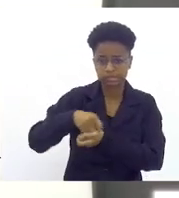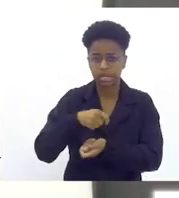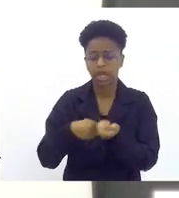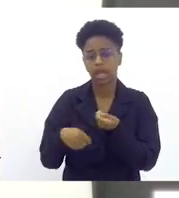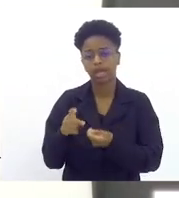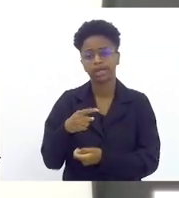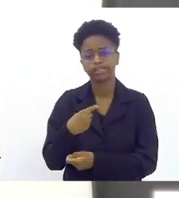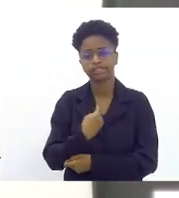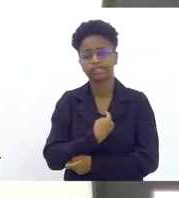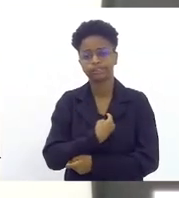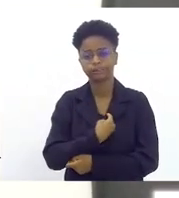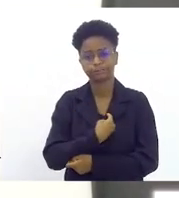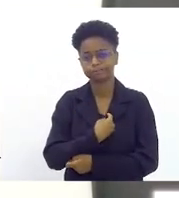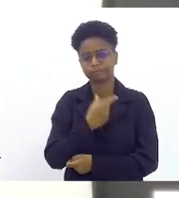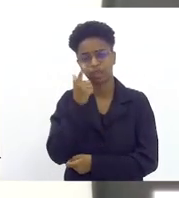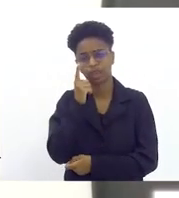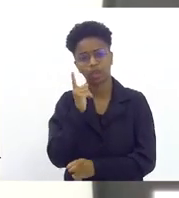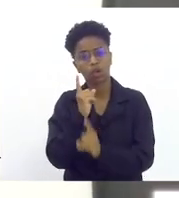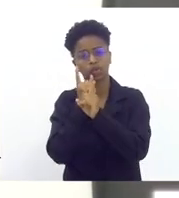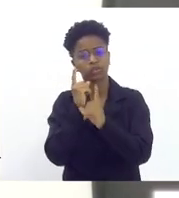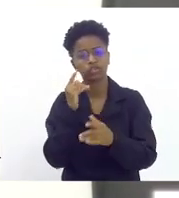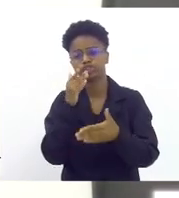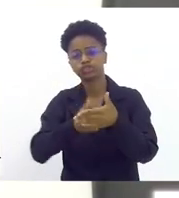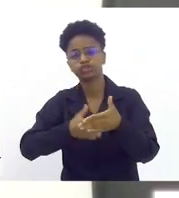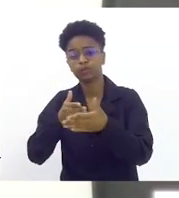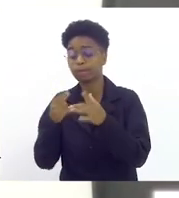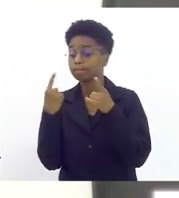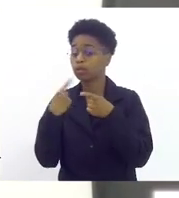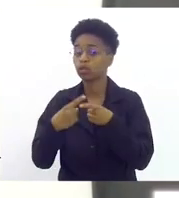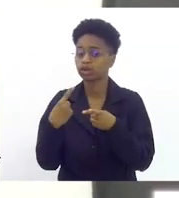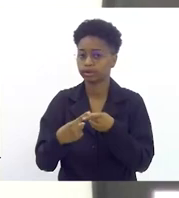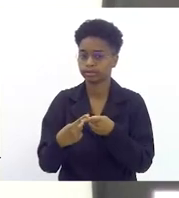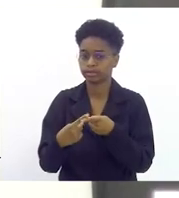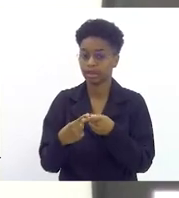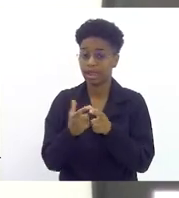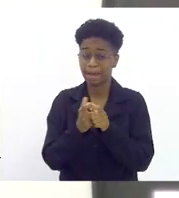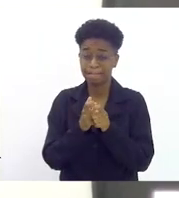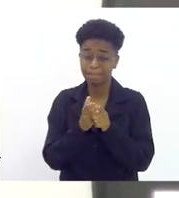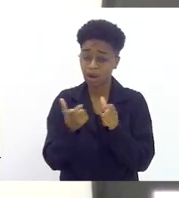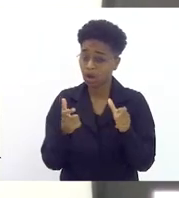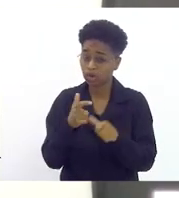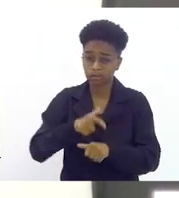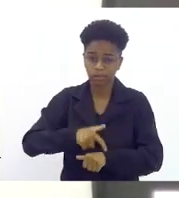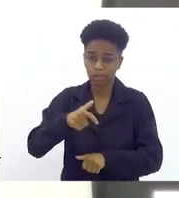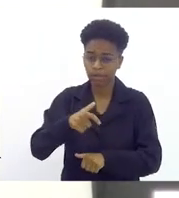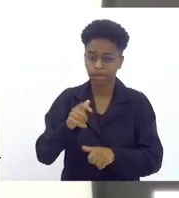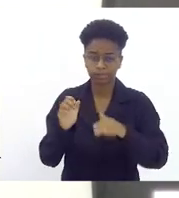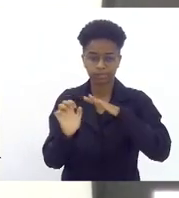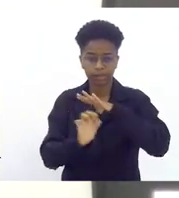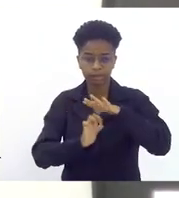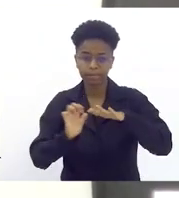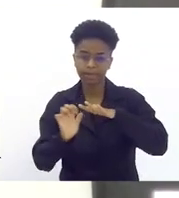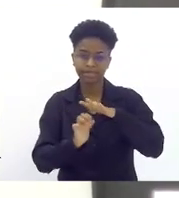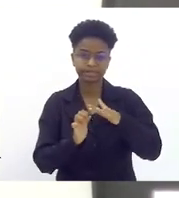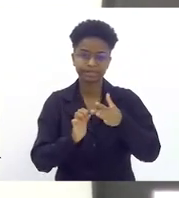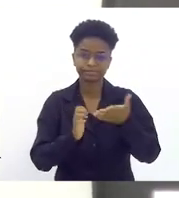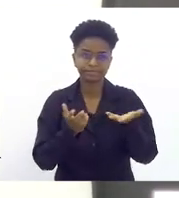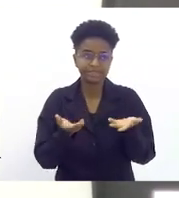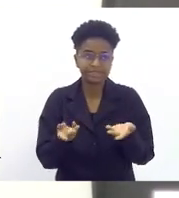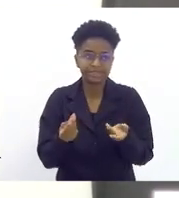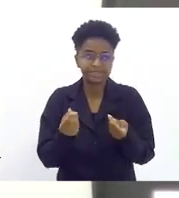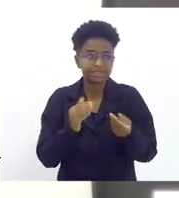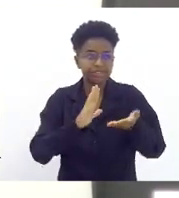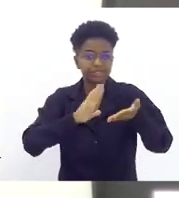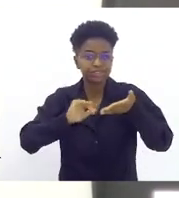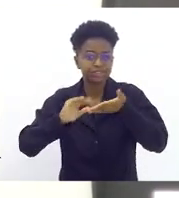tem dificuldades. Por quê? Porque, na maioria das vezes, as empresas, né,